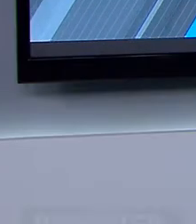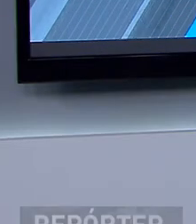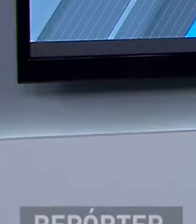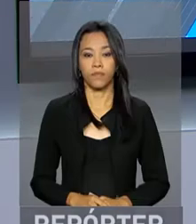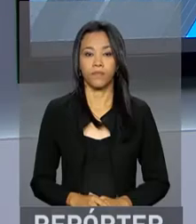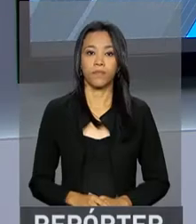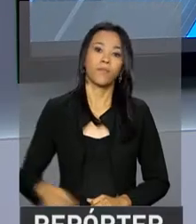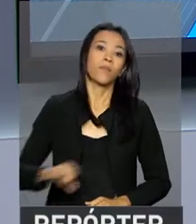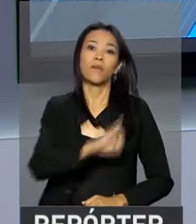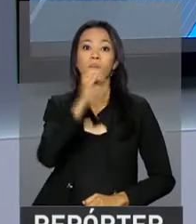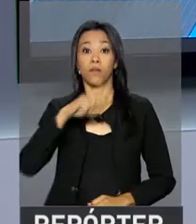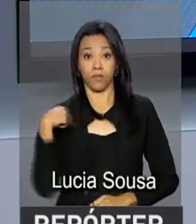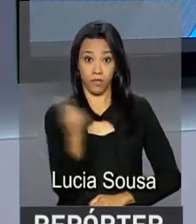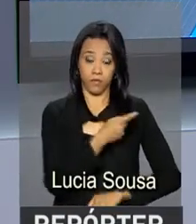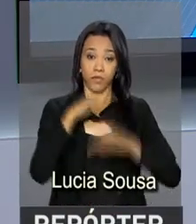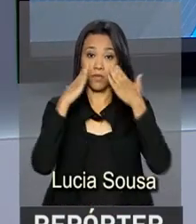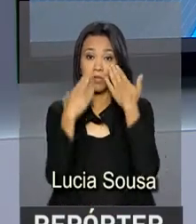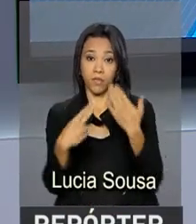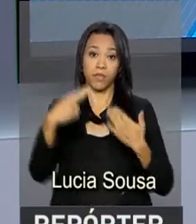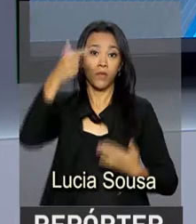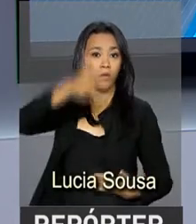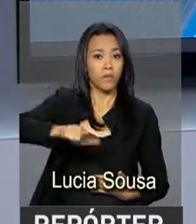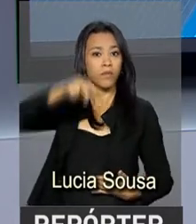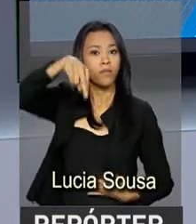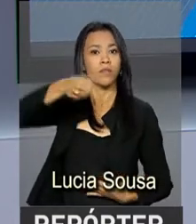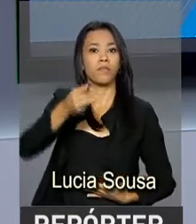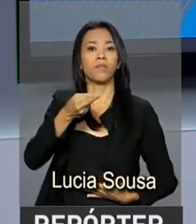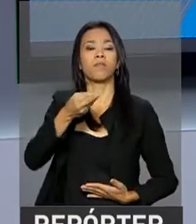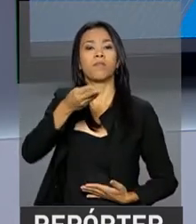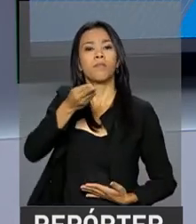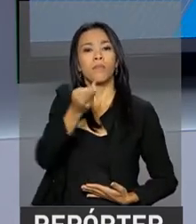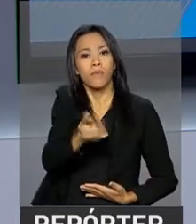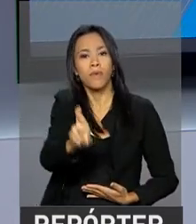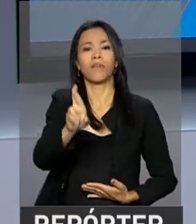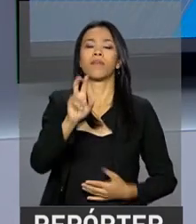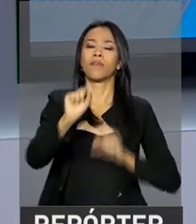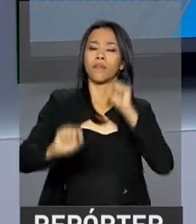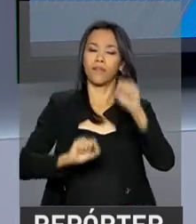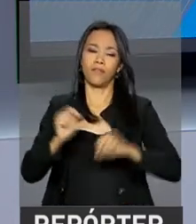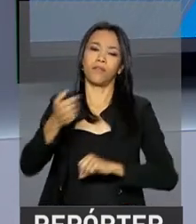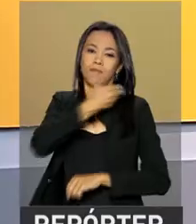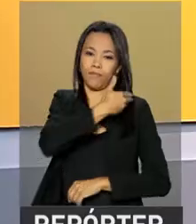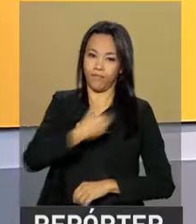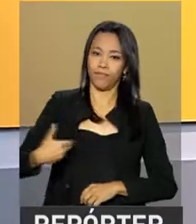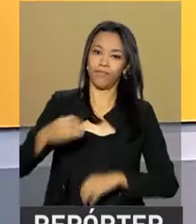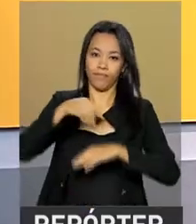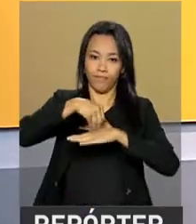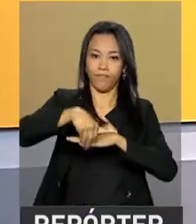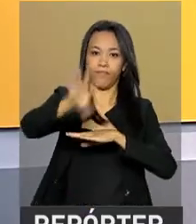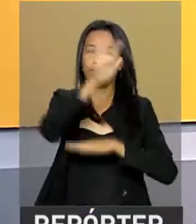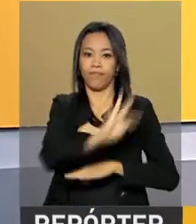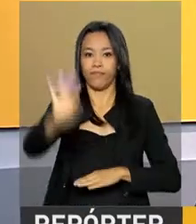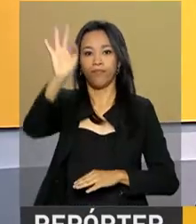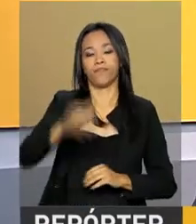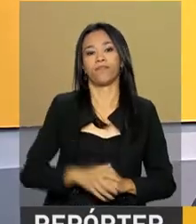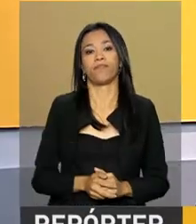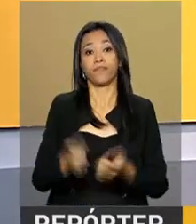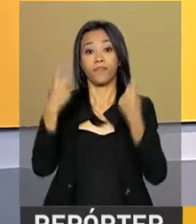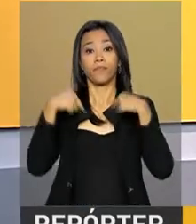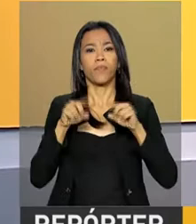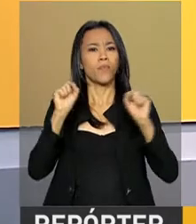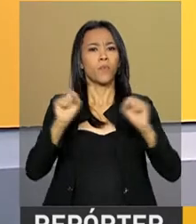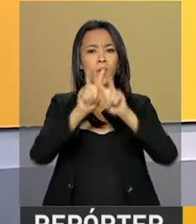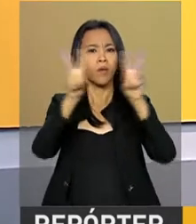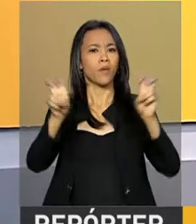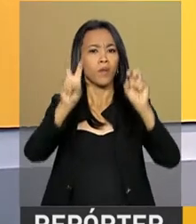lá estamos de volta com mais uma edição do repórter nbr e as notícias do governo federal começam falando de educação